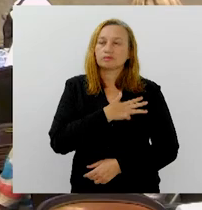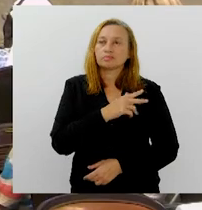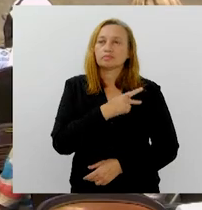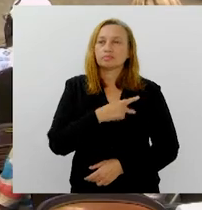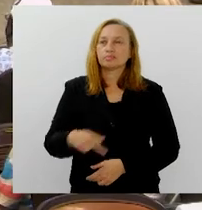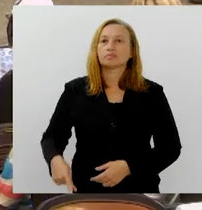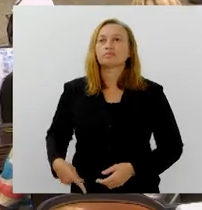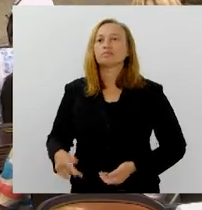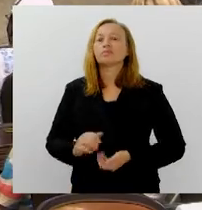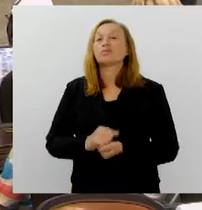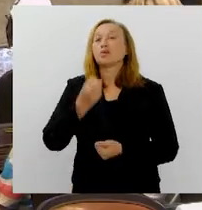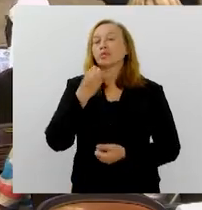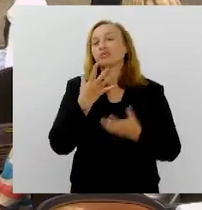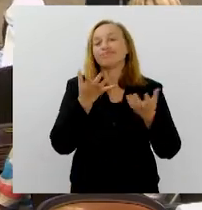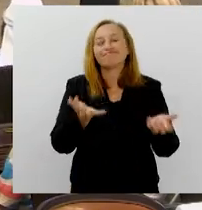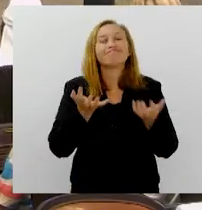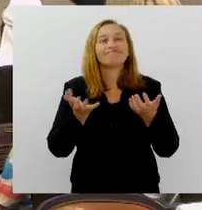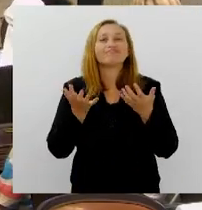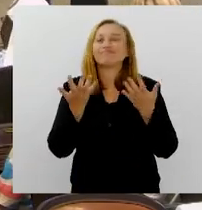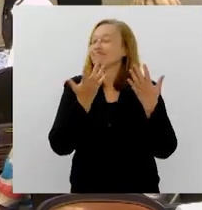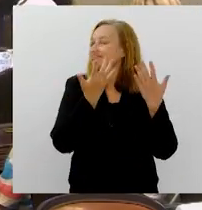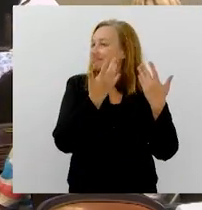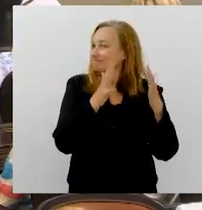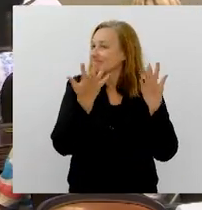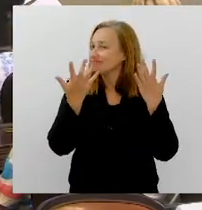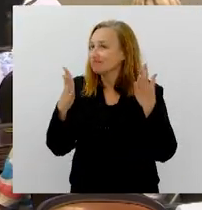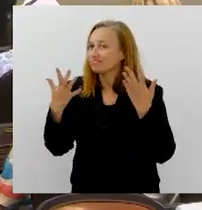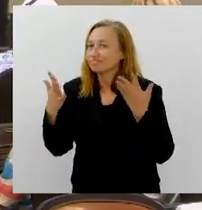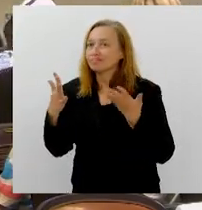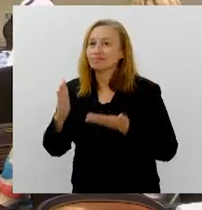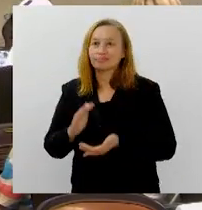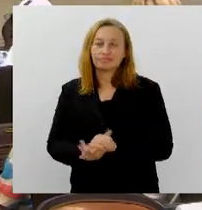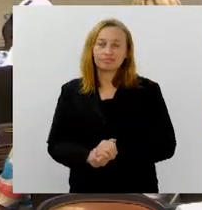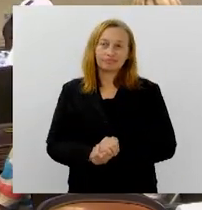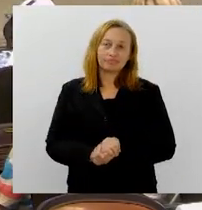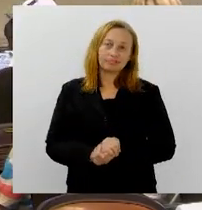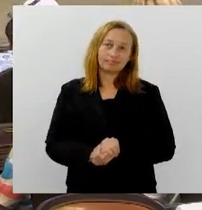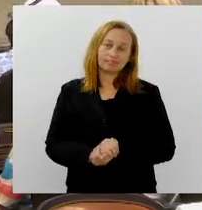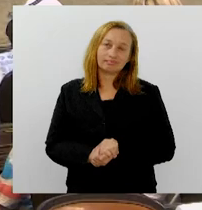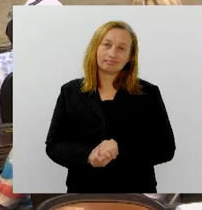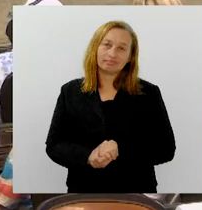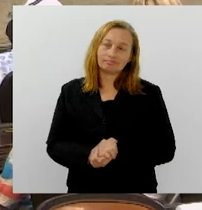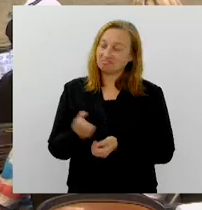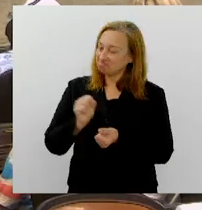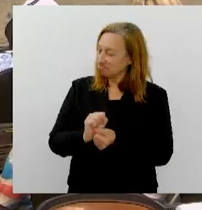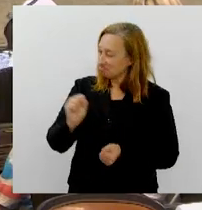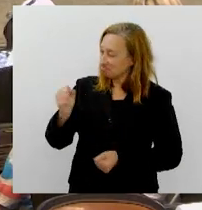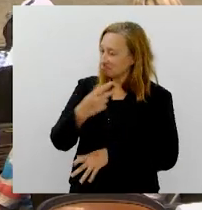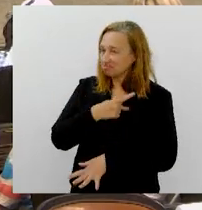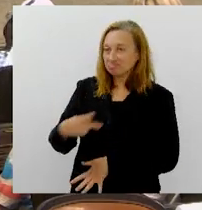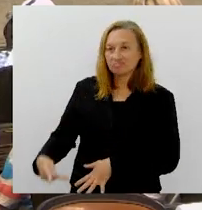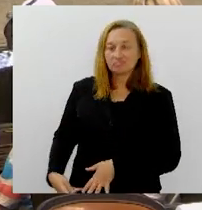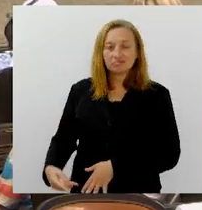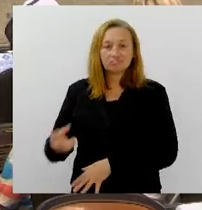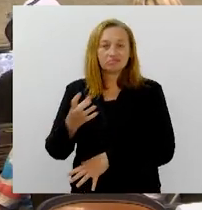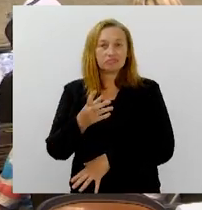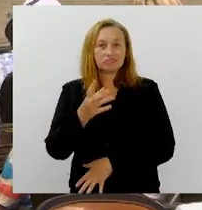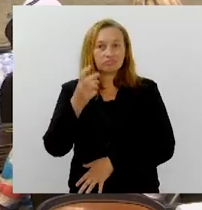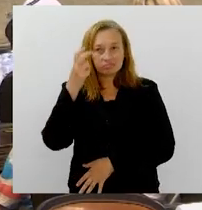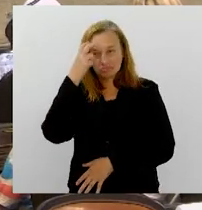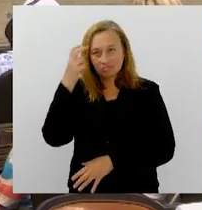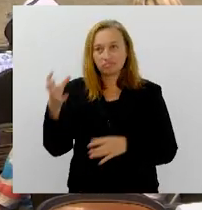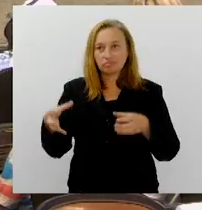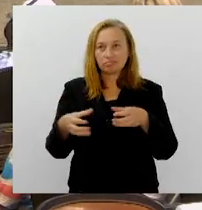Bom, queria saudar aqui essa grande presidenta da Comissão de Cultura dessa